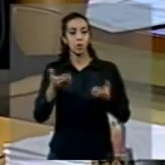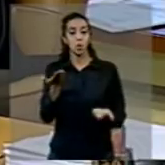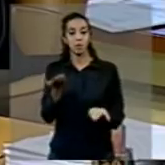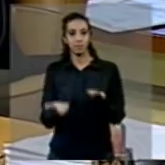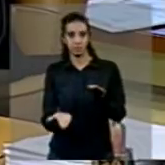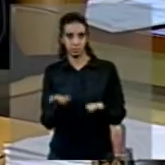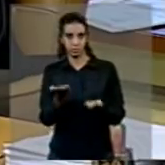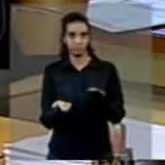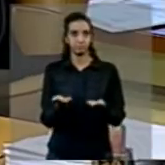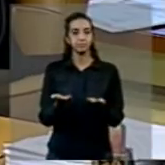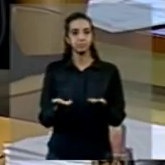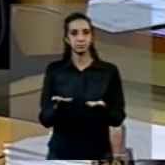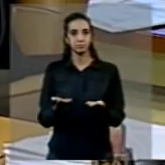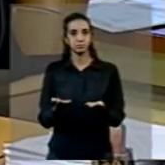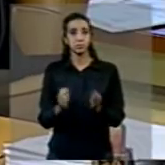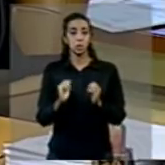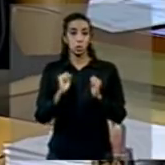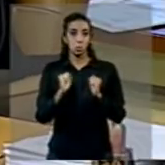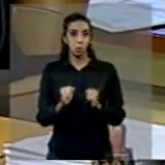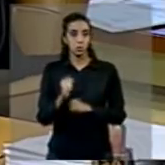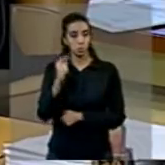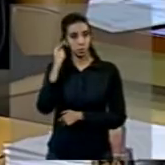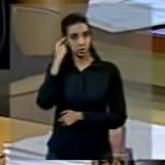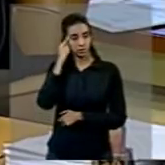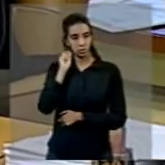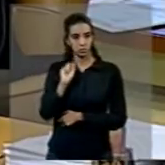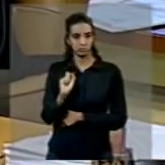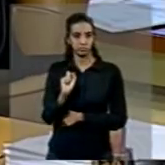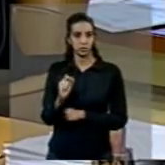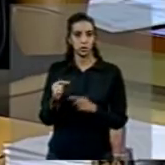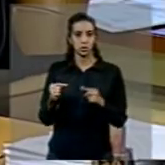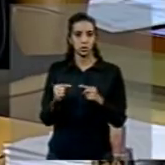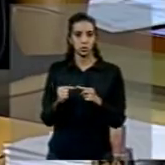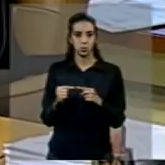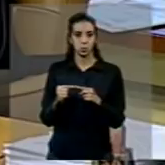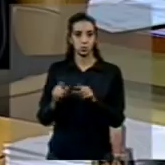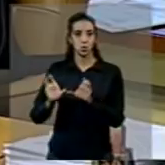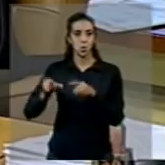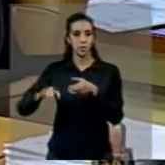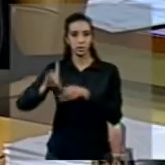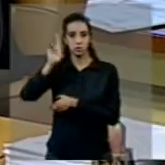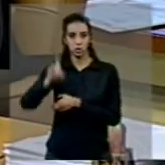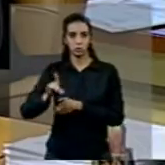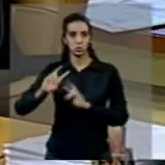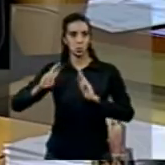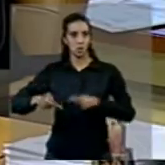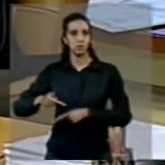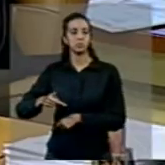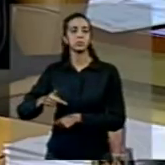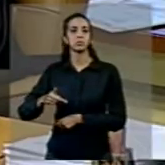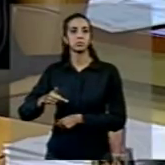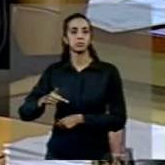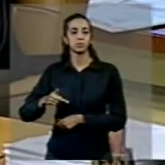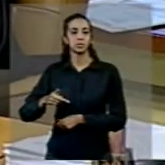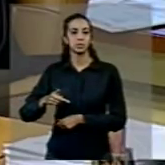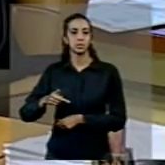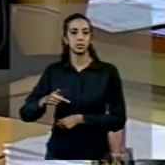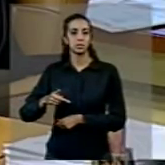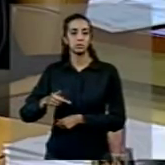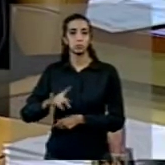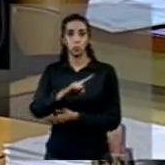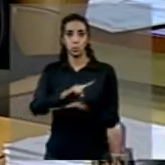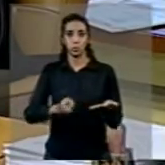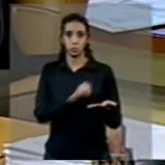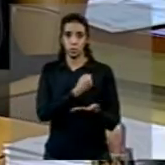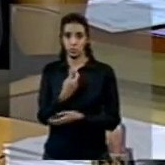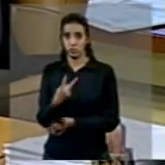que pode ser iluminado por meio do que consignou o Comitê de Direitos Humanos em seu comentário geral número